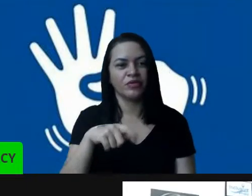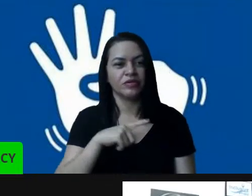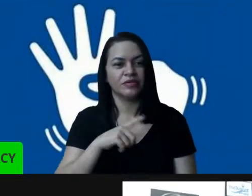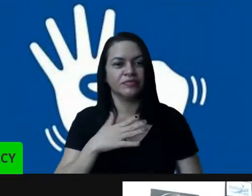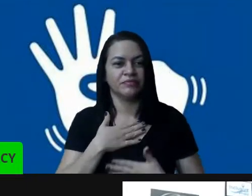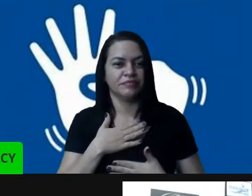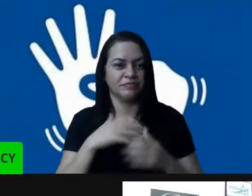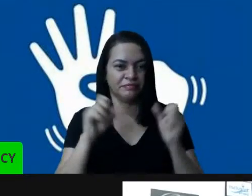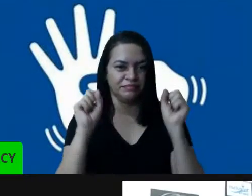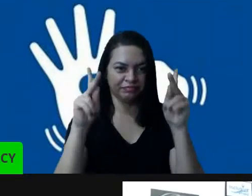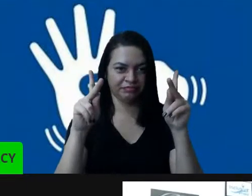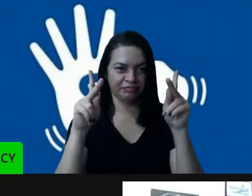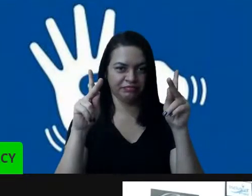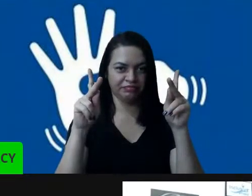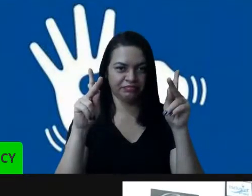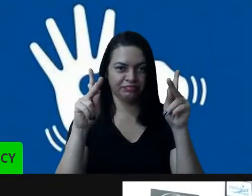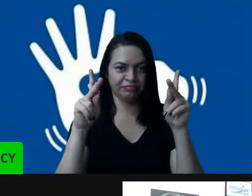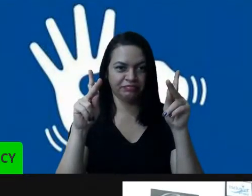aqui. Tá bom.